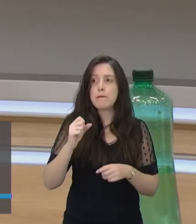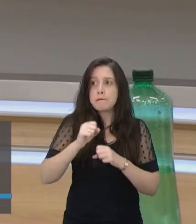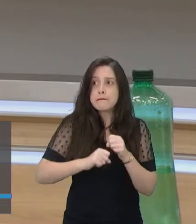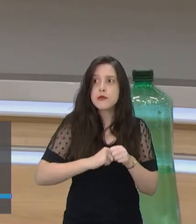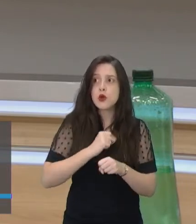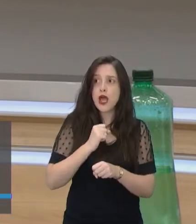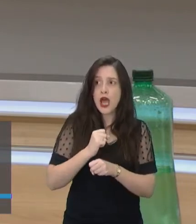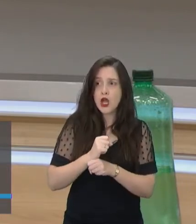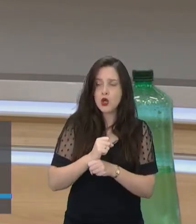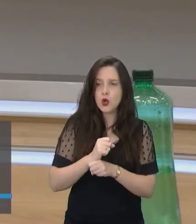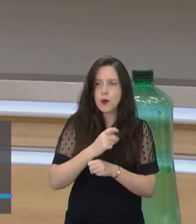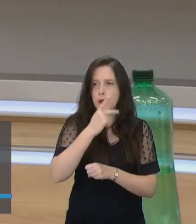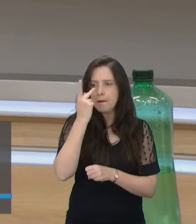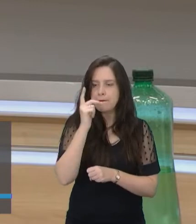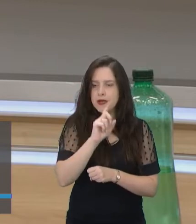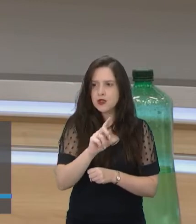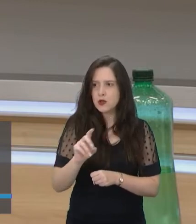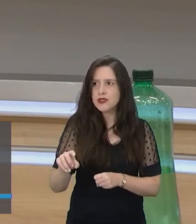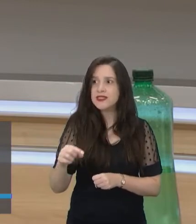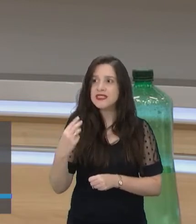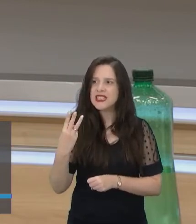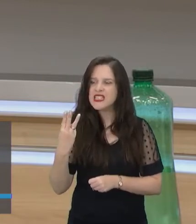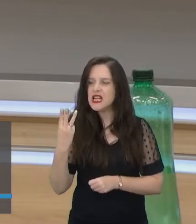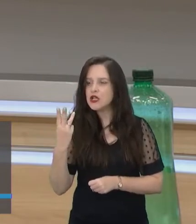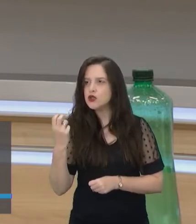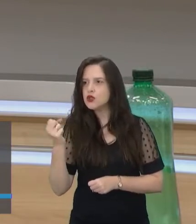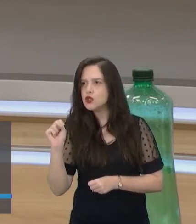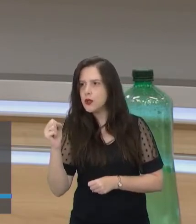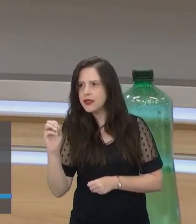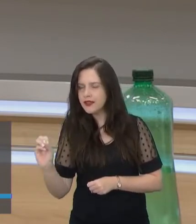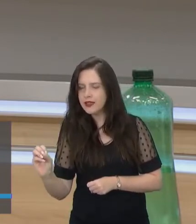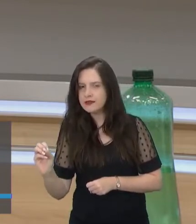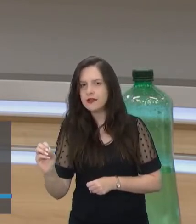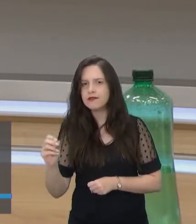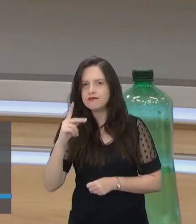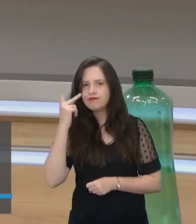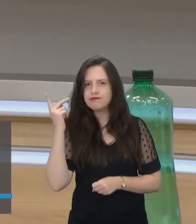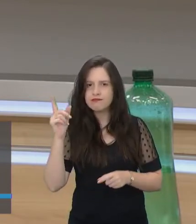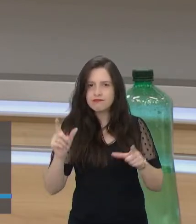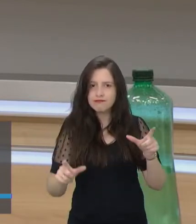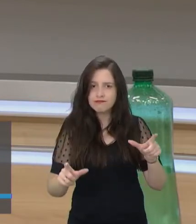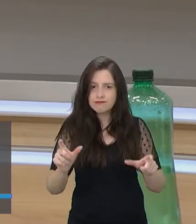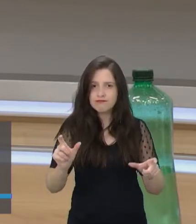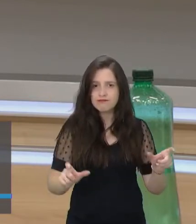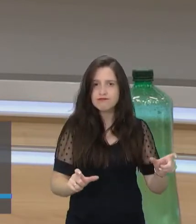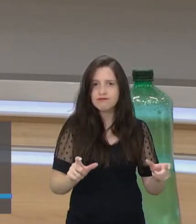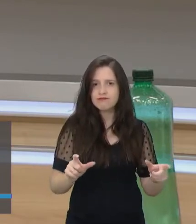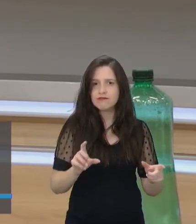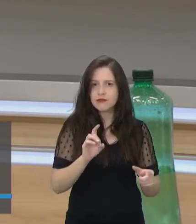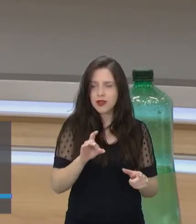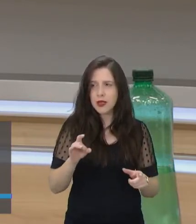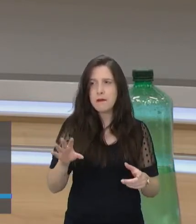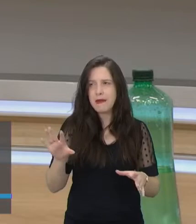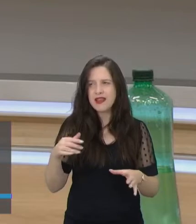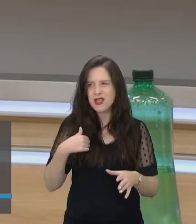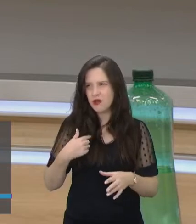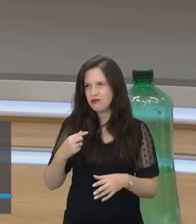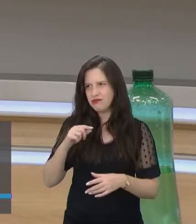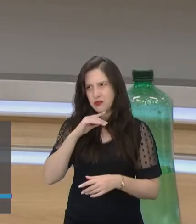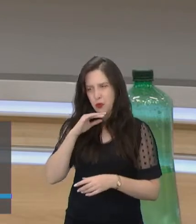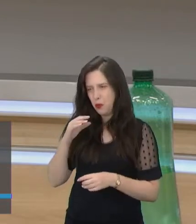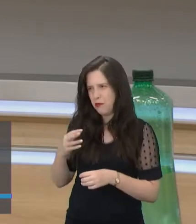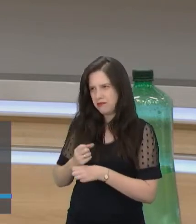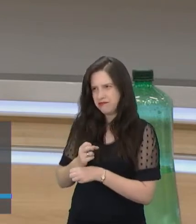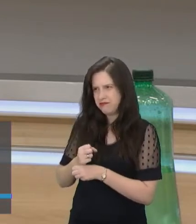gastaria 380, claro, 380 pensando todos os dias, aí esse 1,2, eu não sou bom em matemática, mas uns